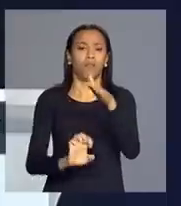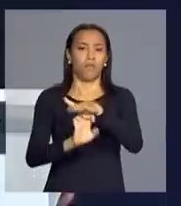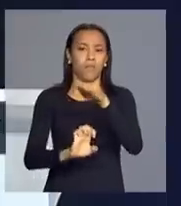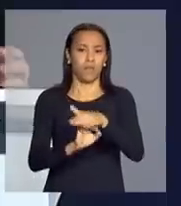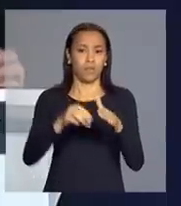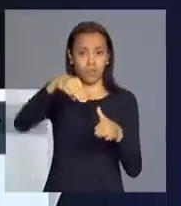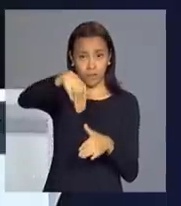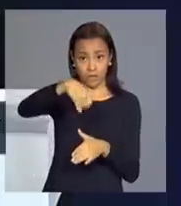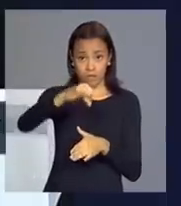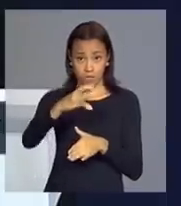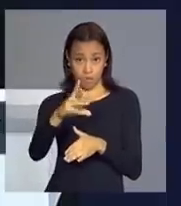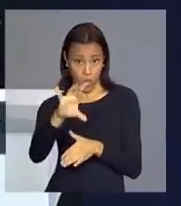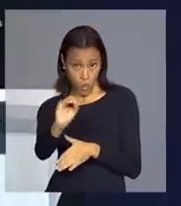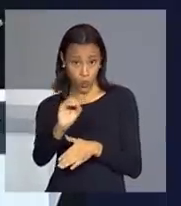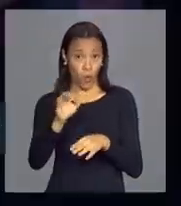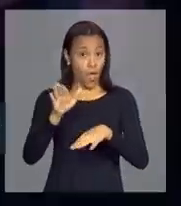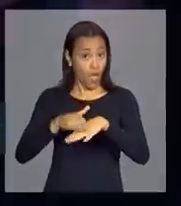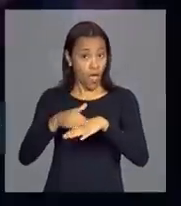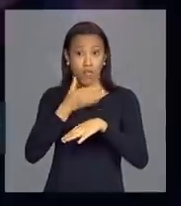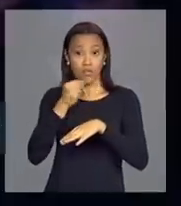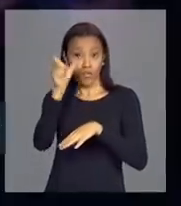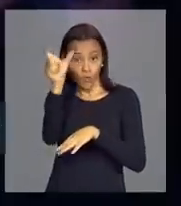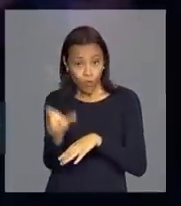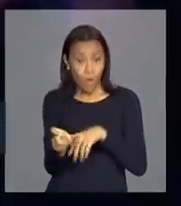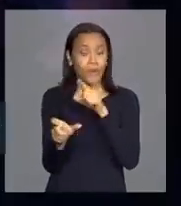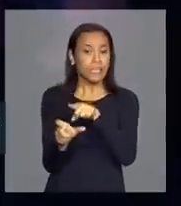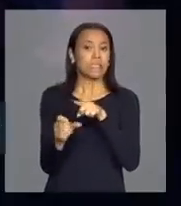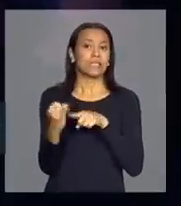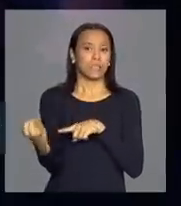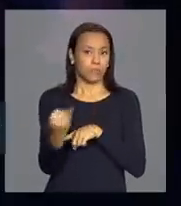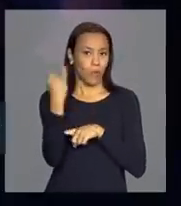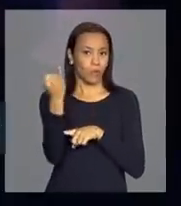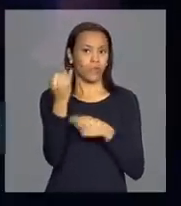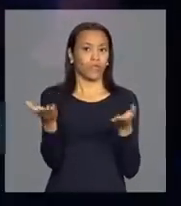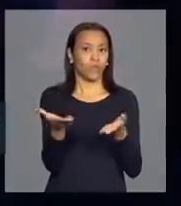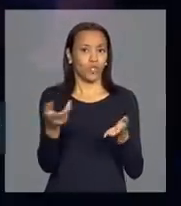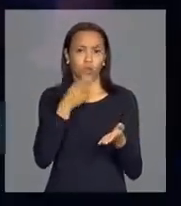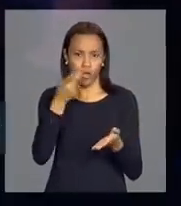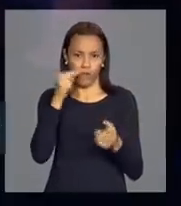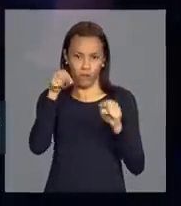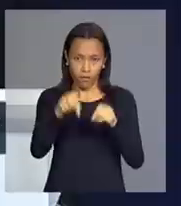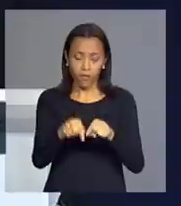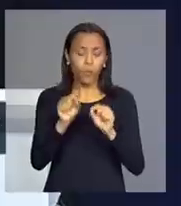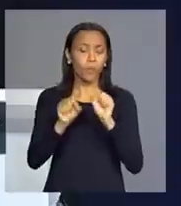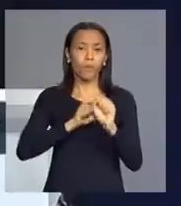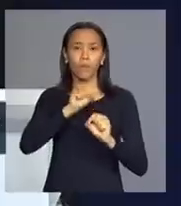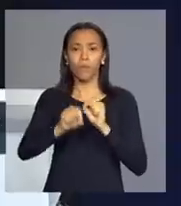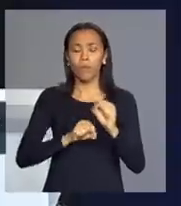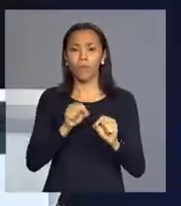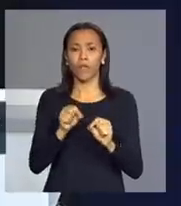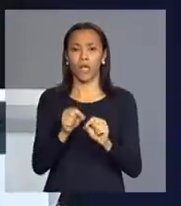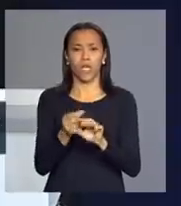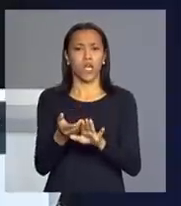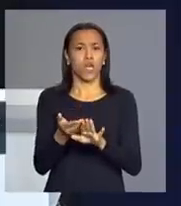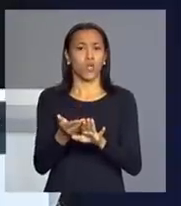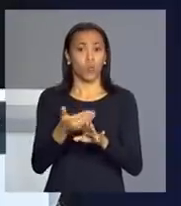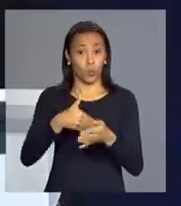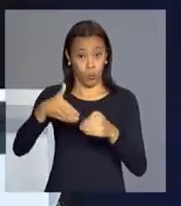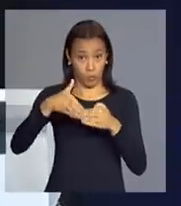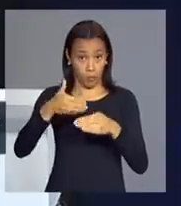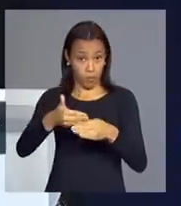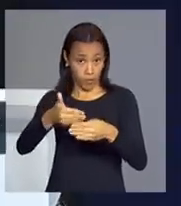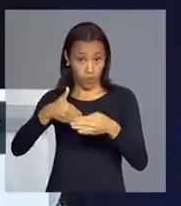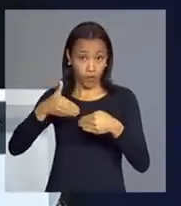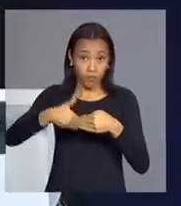teve protagonismo em duas questões que eu julgo muito importantes hoje. Tanto no período do governo Lula para